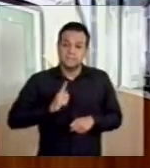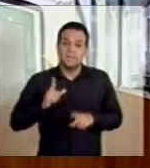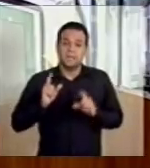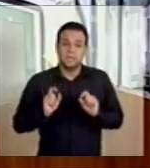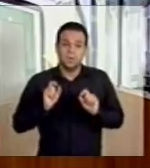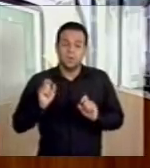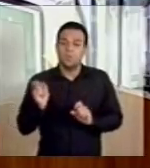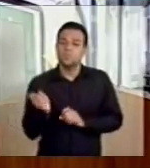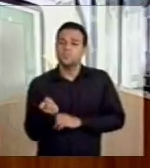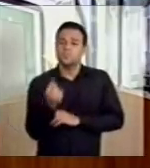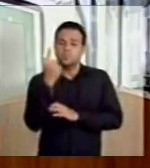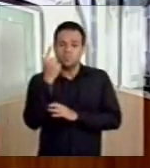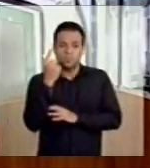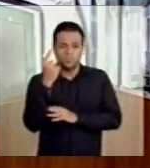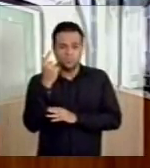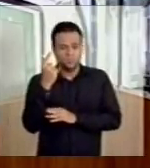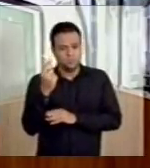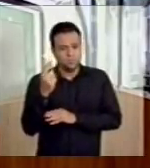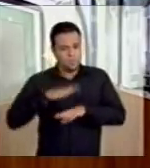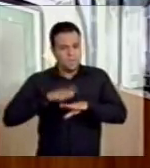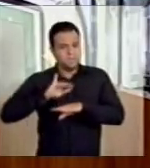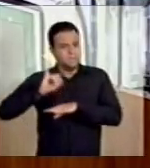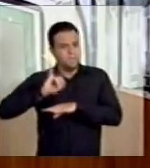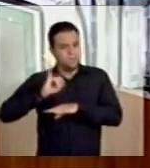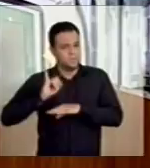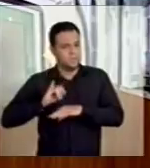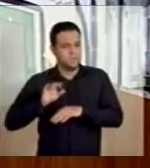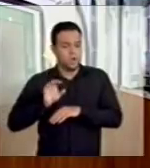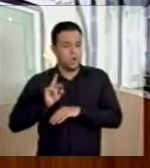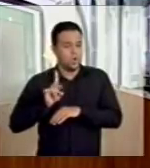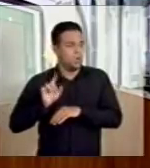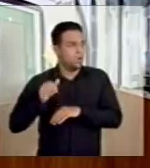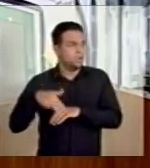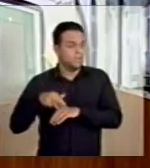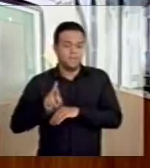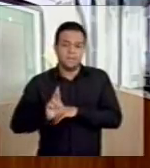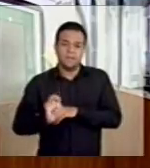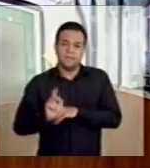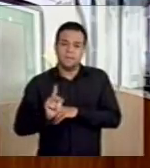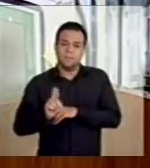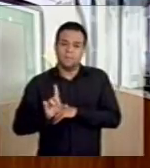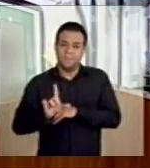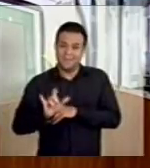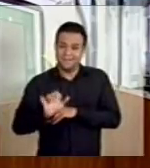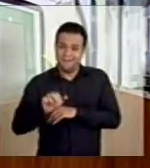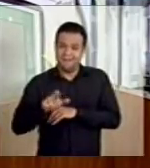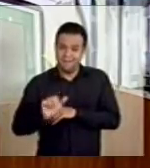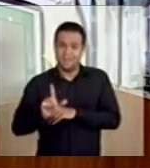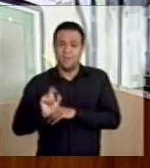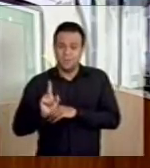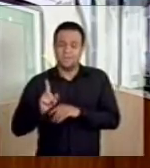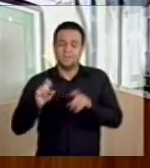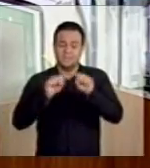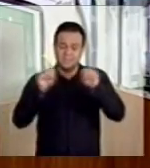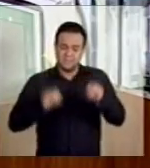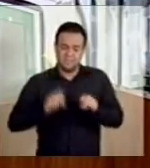um dos fundamentos em que se assenta entre nós a ordem republicana e democrática, consagrada pelo sistema de direito